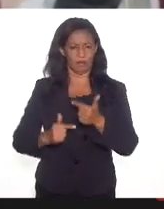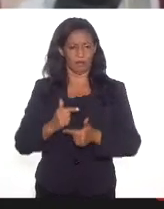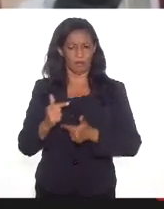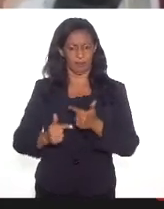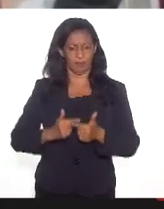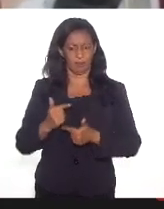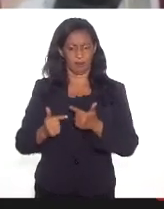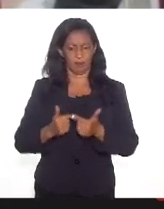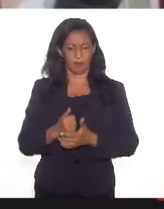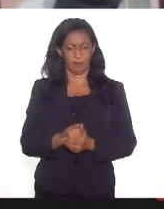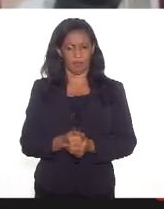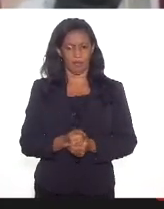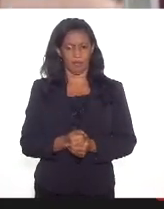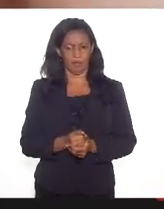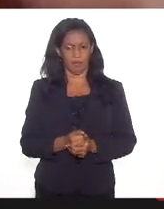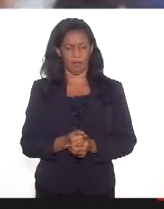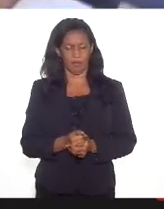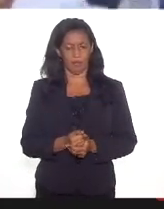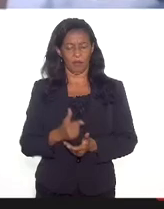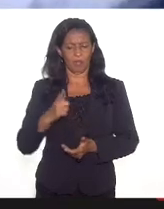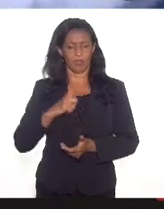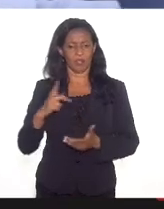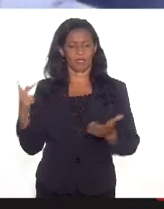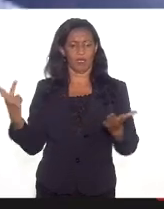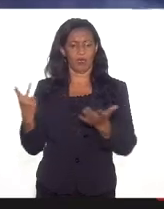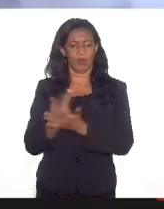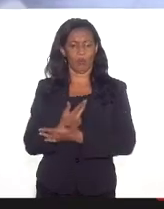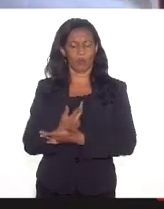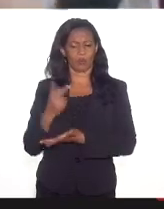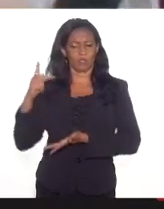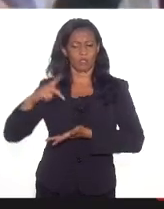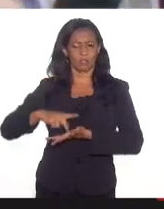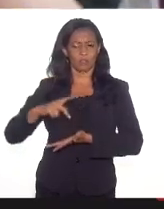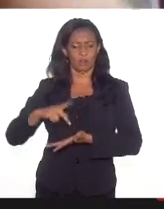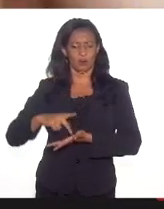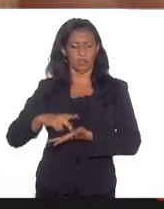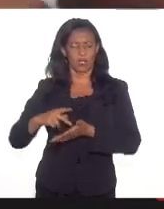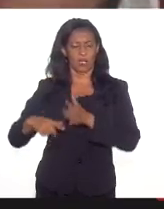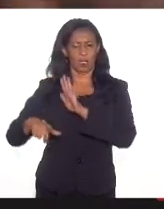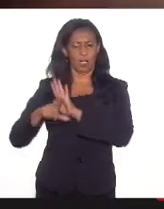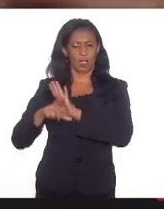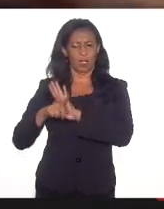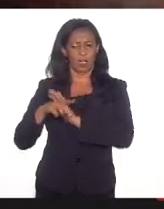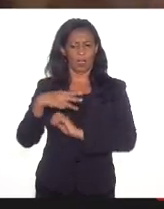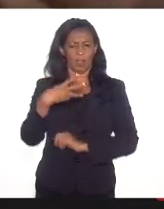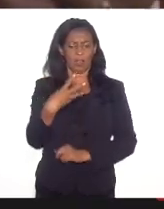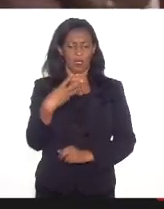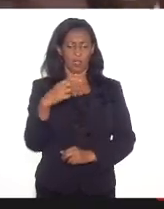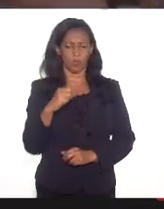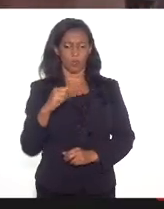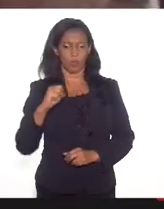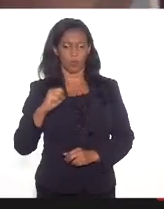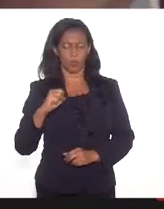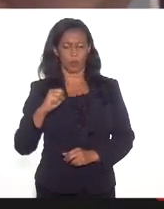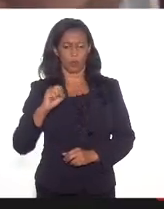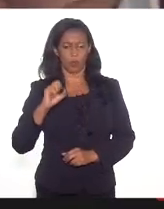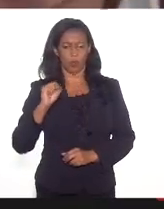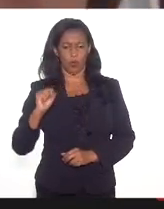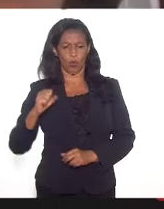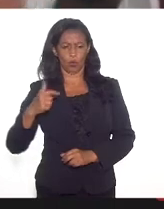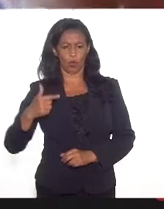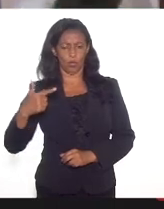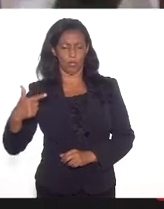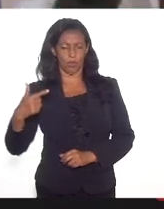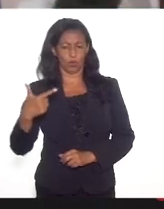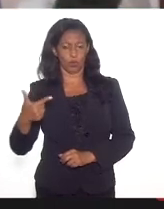se institua para a maneira a lei de 835 de 2004